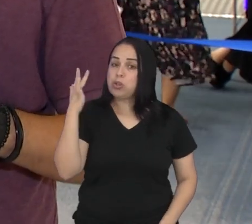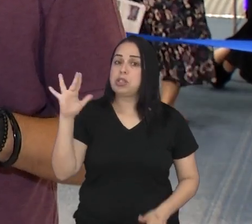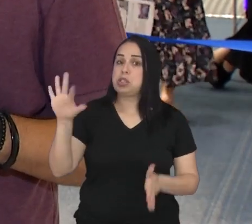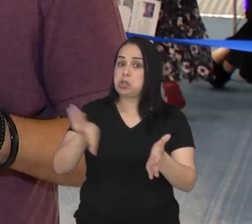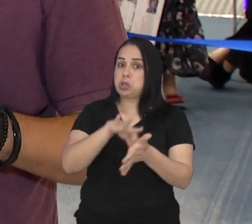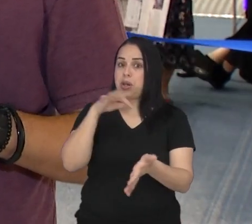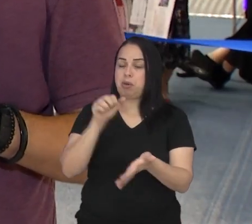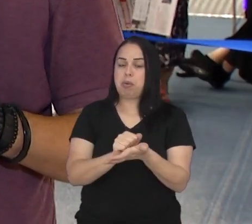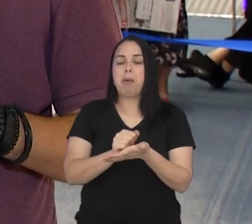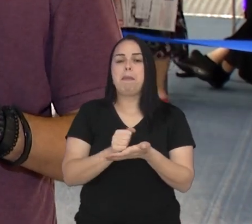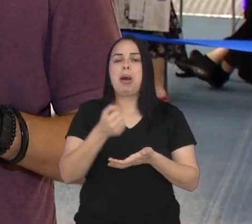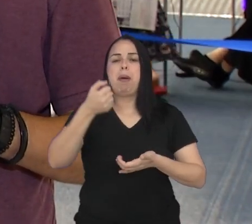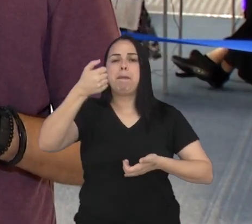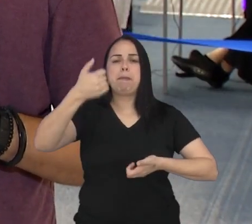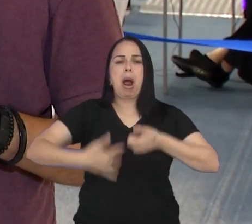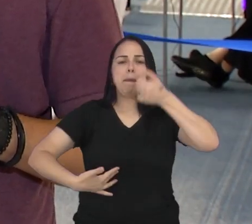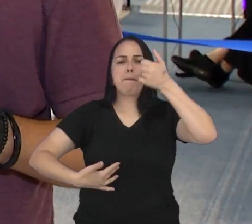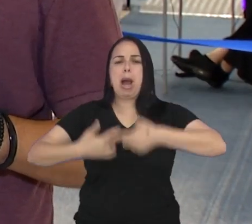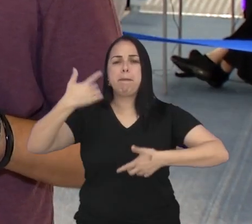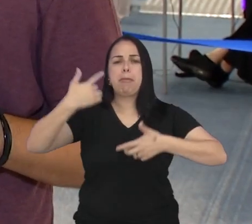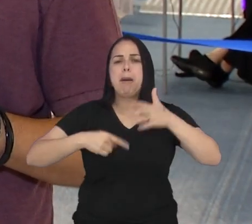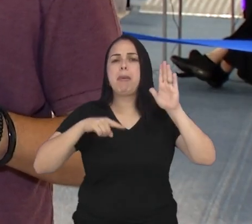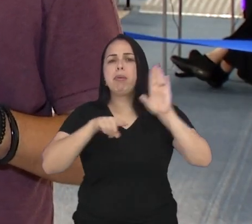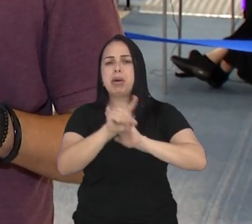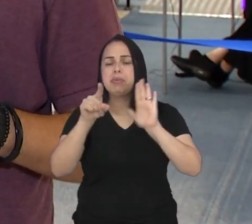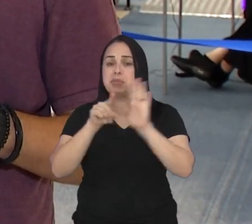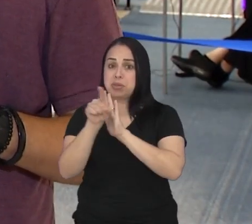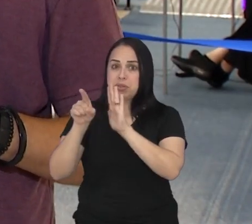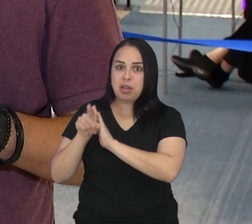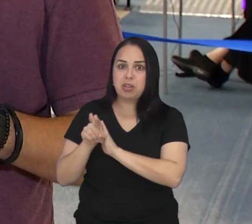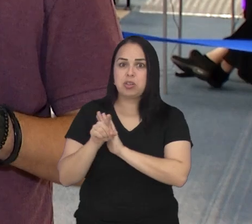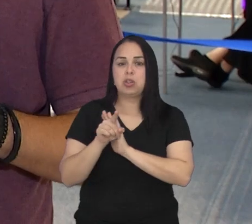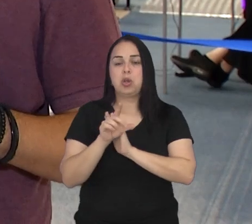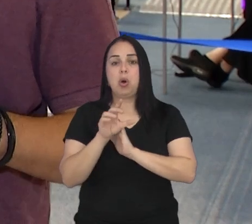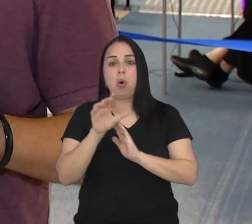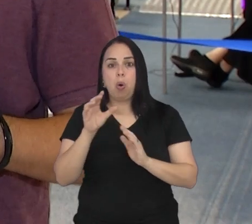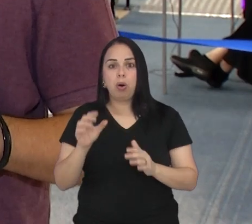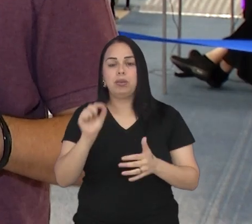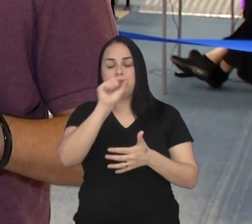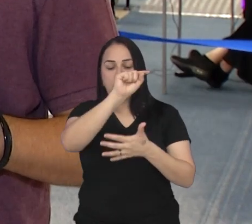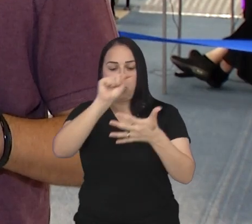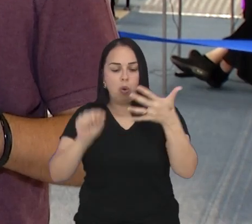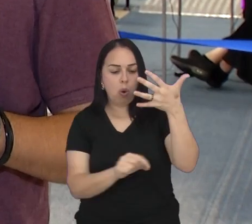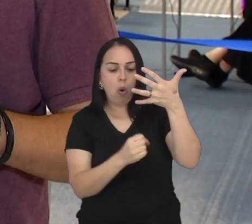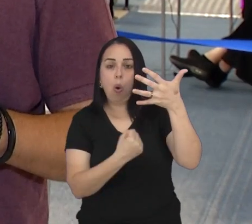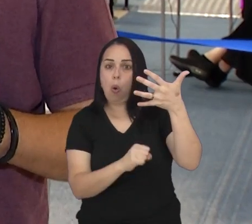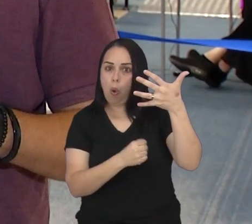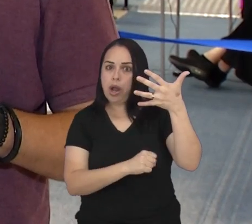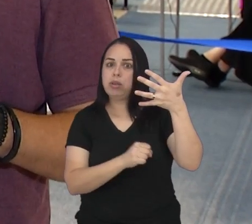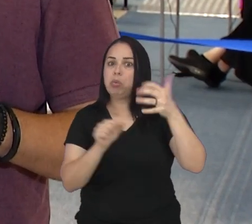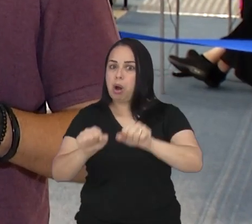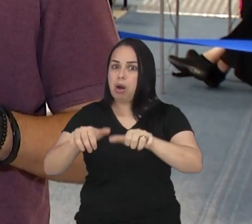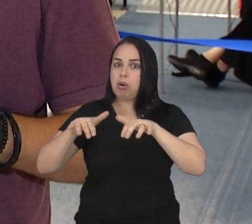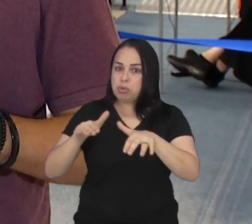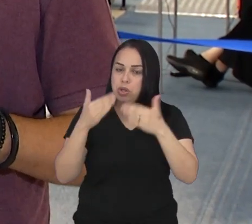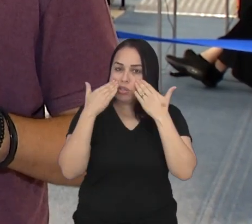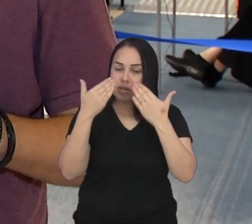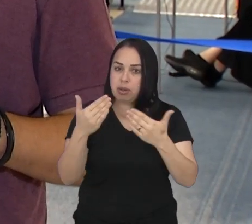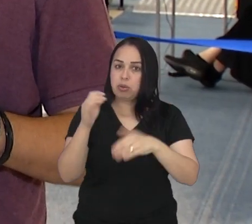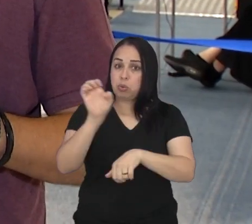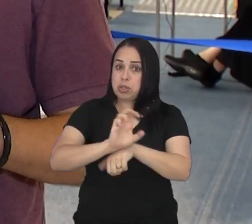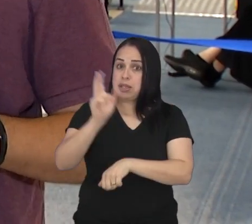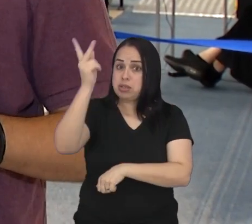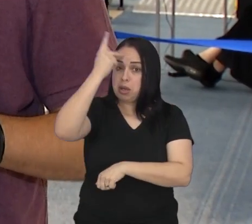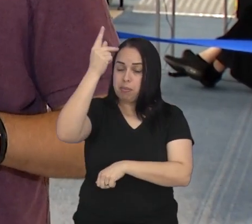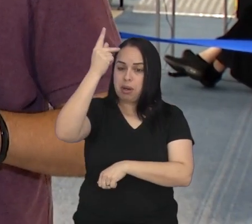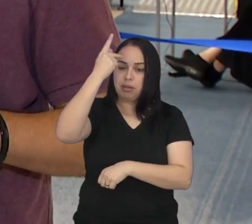se inscreveram para fazer uso da palavra durante o evento. Essa foi uma das 8 audiências públicas marcadas para debater o assunto